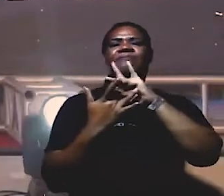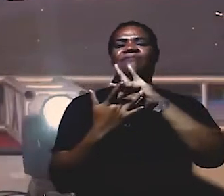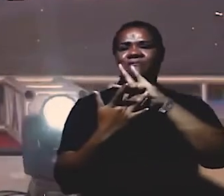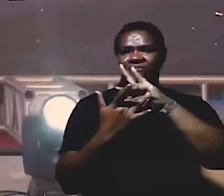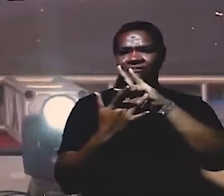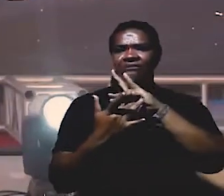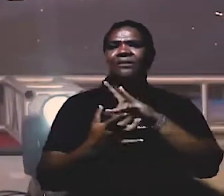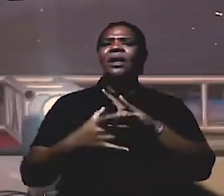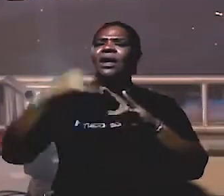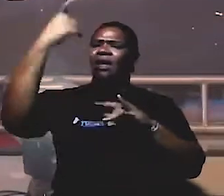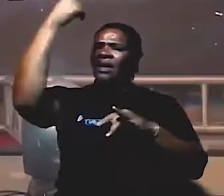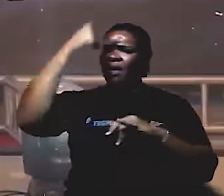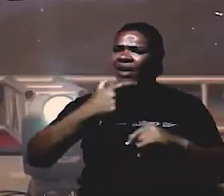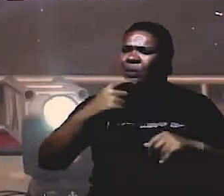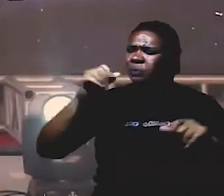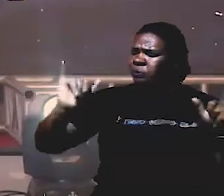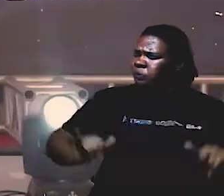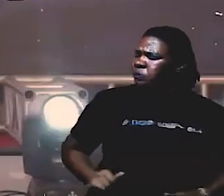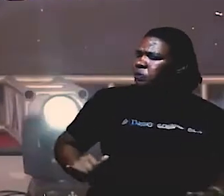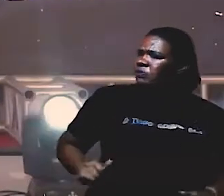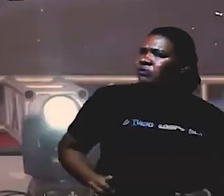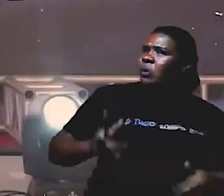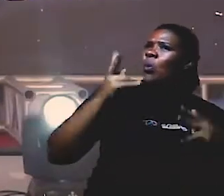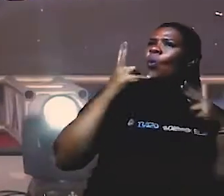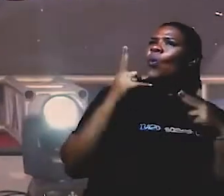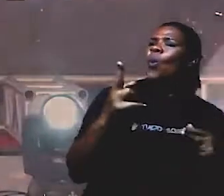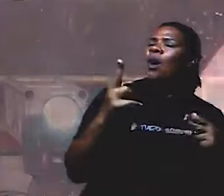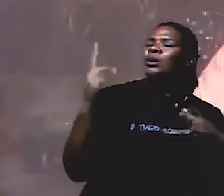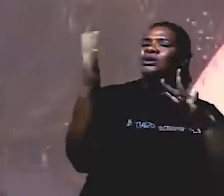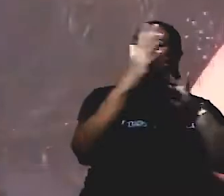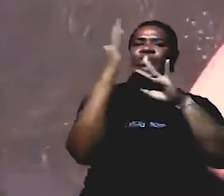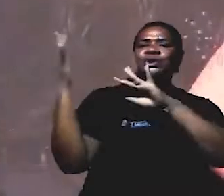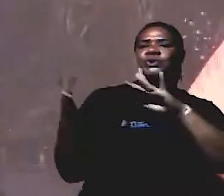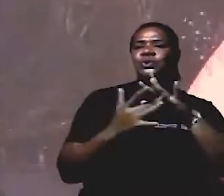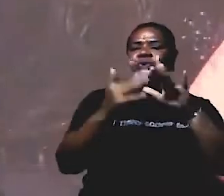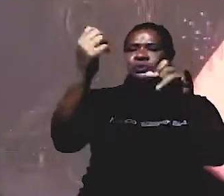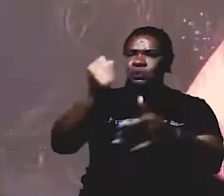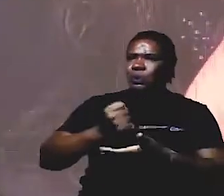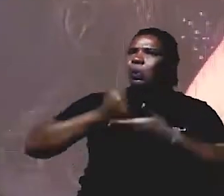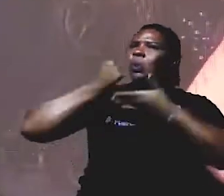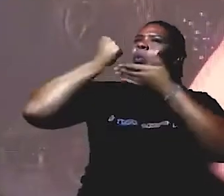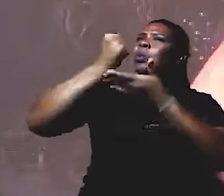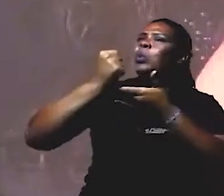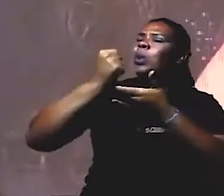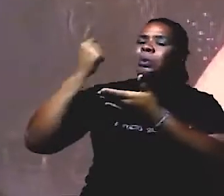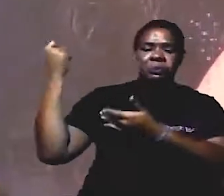estarás. Sofrer contigo é bem melhor do que